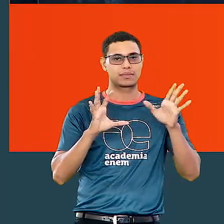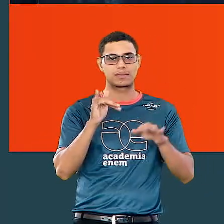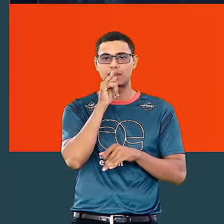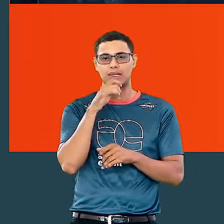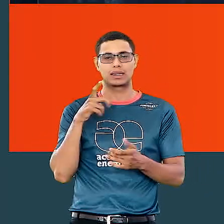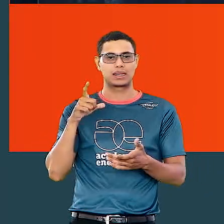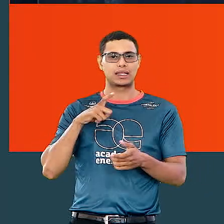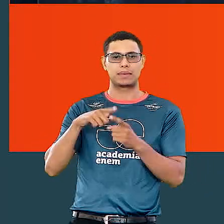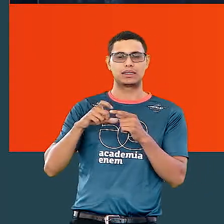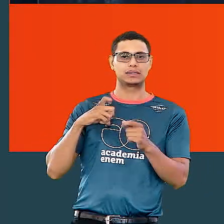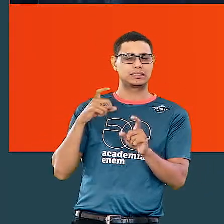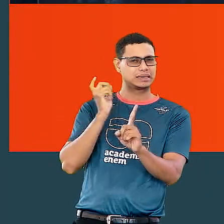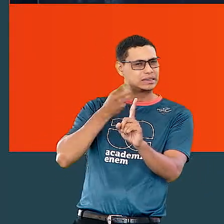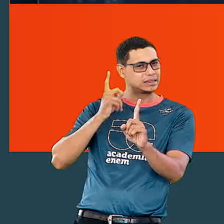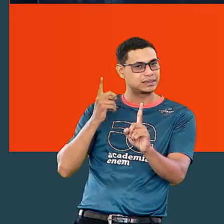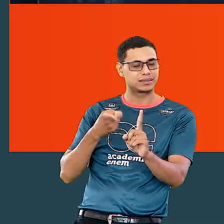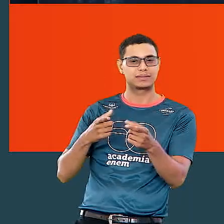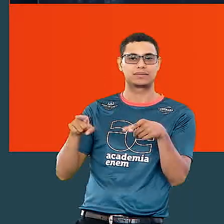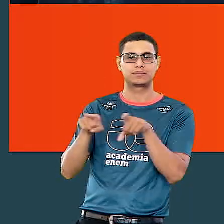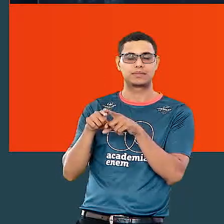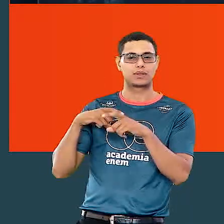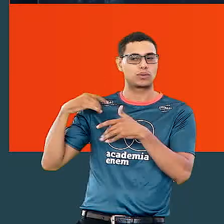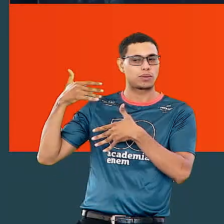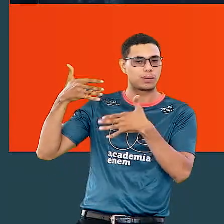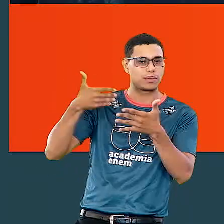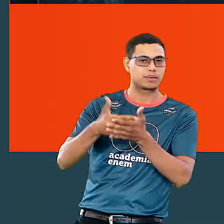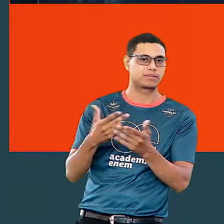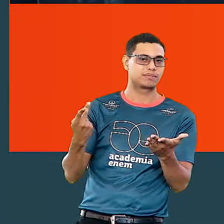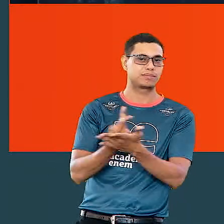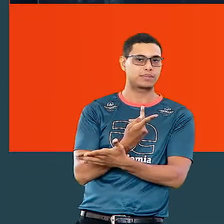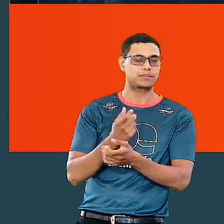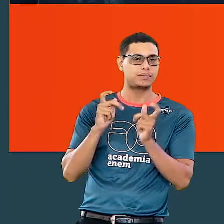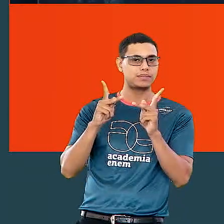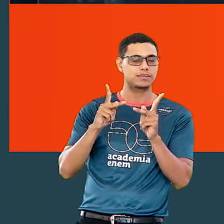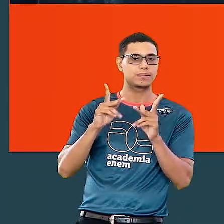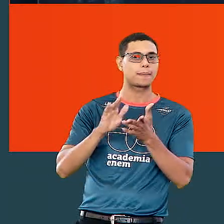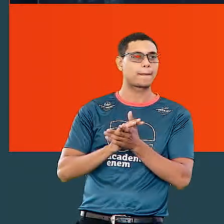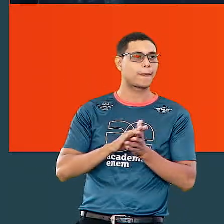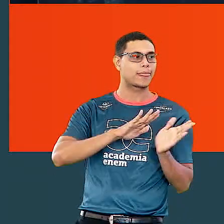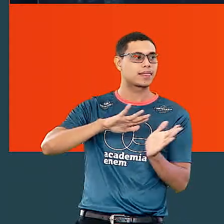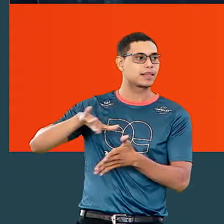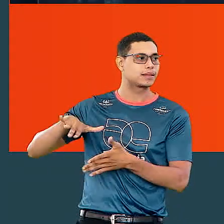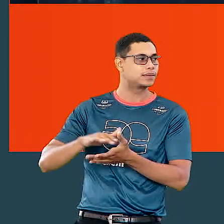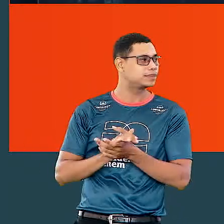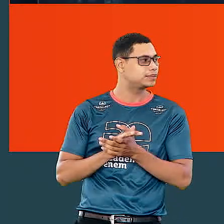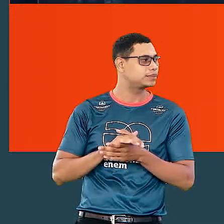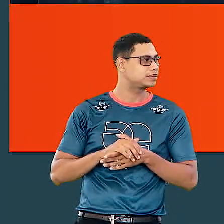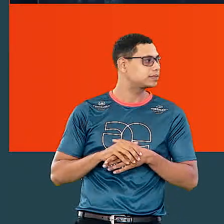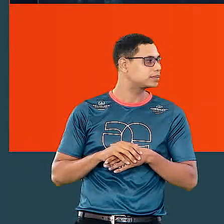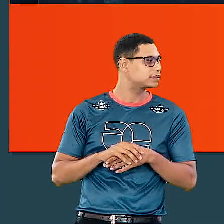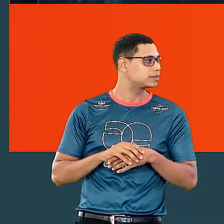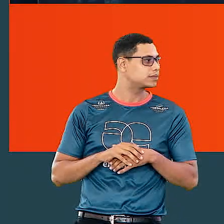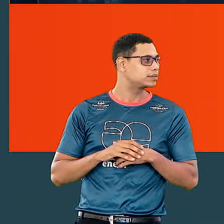torturas, aquele processo e tal. Foi isso, ok? Isaac, então vamos lá. Olha